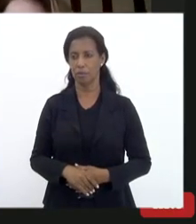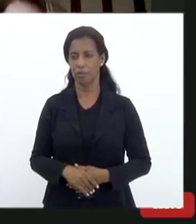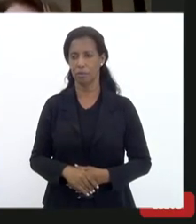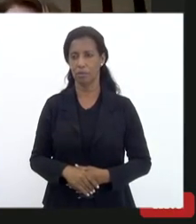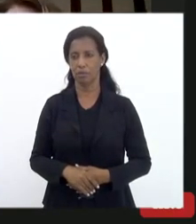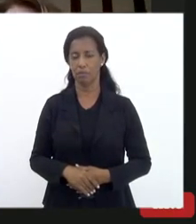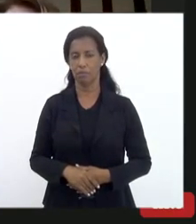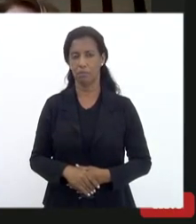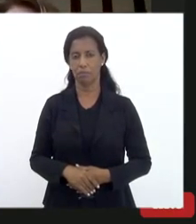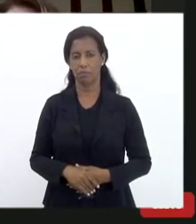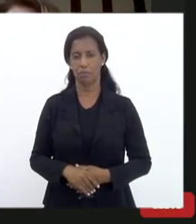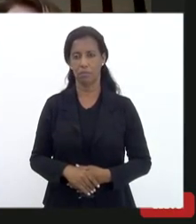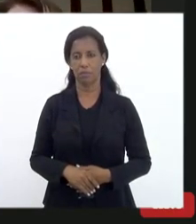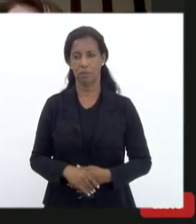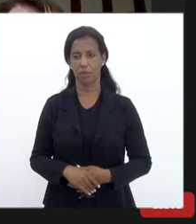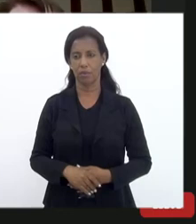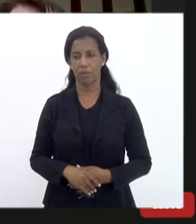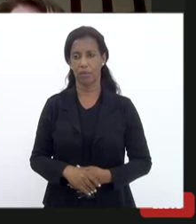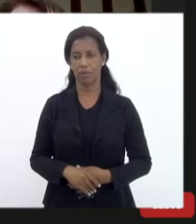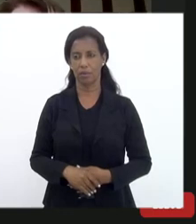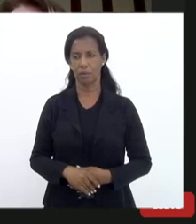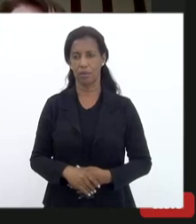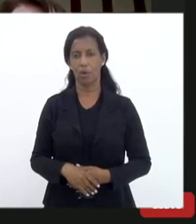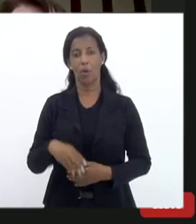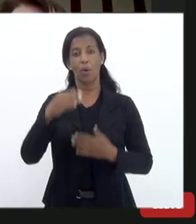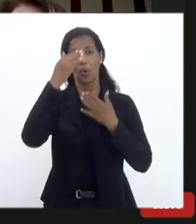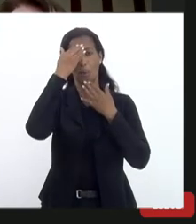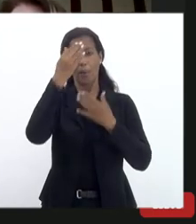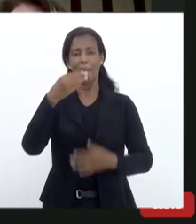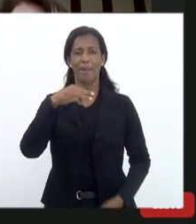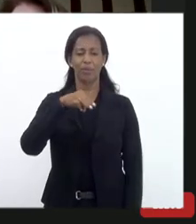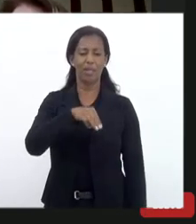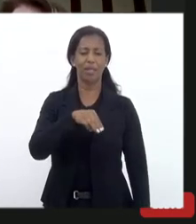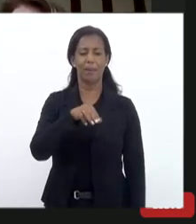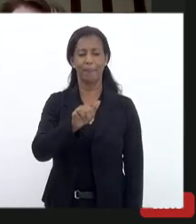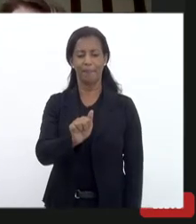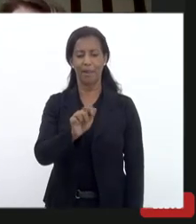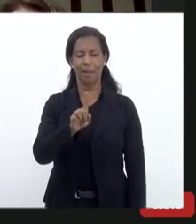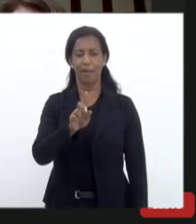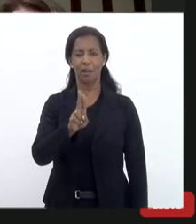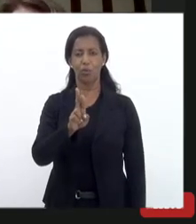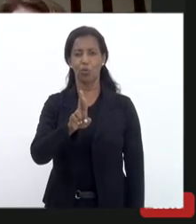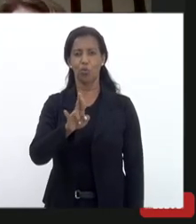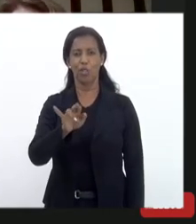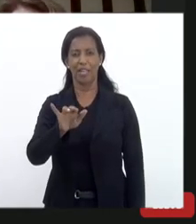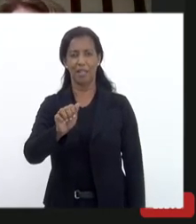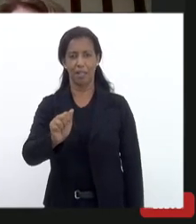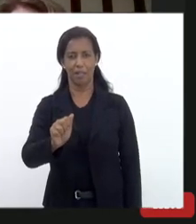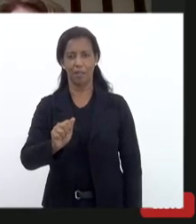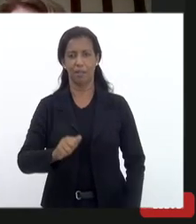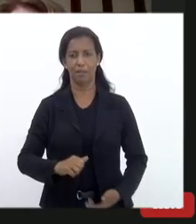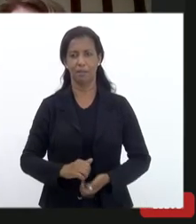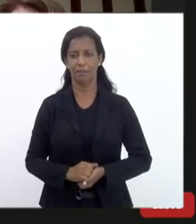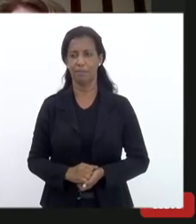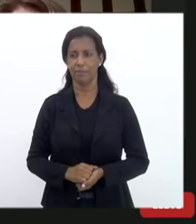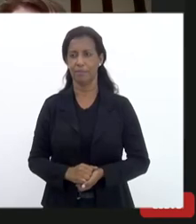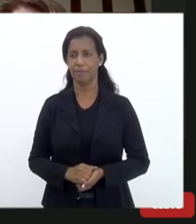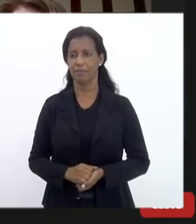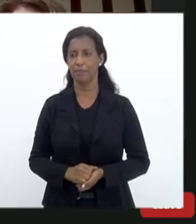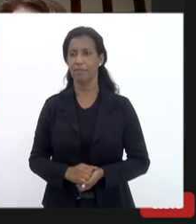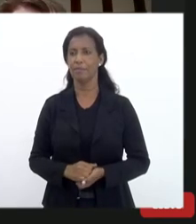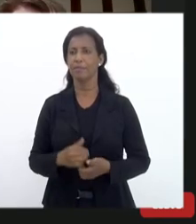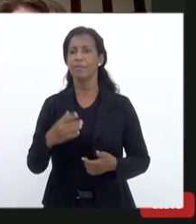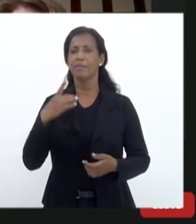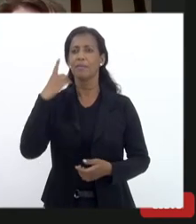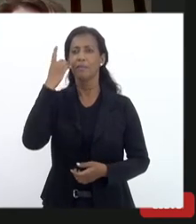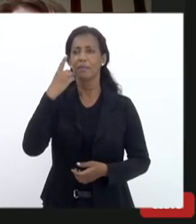pela audição. Obrigado. Obrigado, Madureira. Bom, o primeiro deputado que eu posso usar a palavra é o deputado Wellington José, mas eu